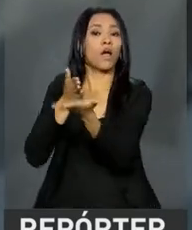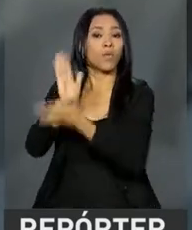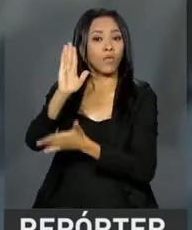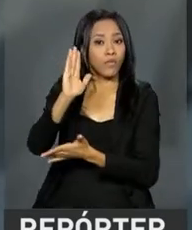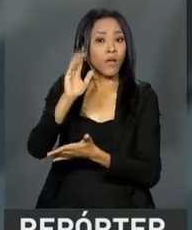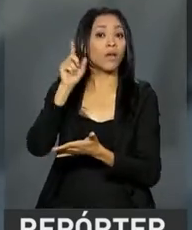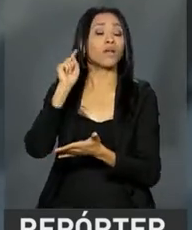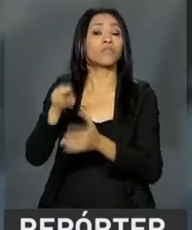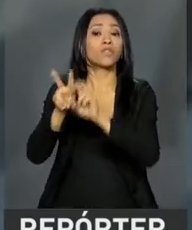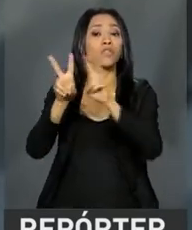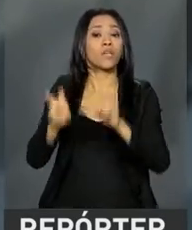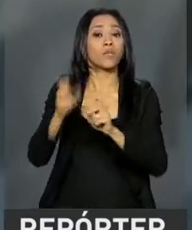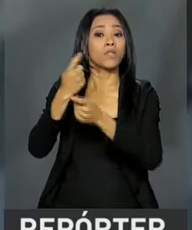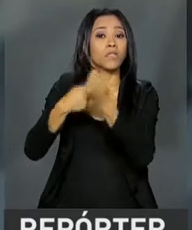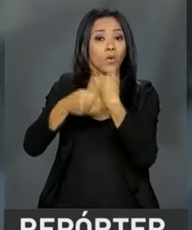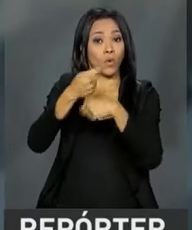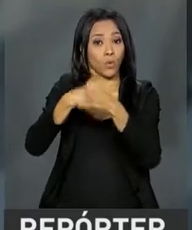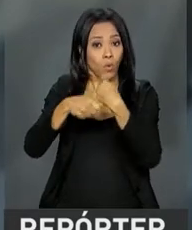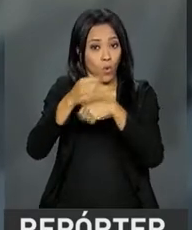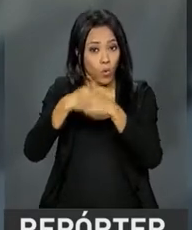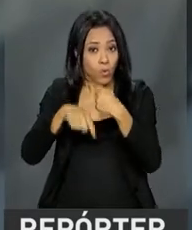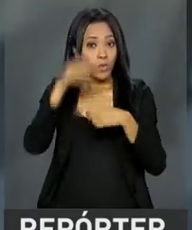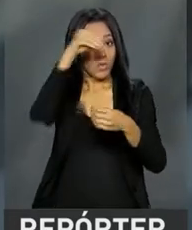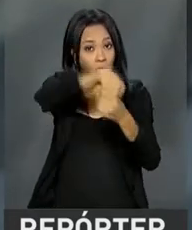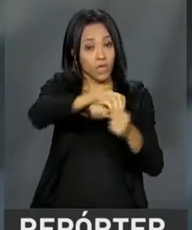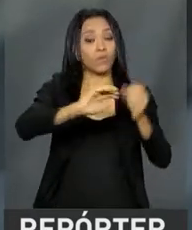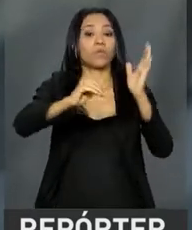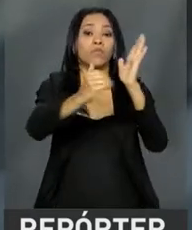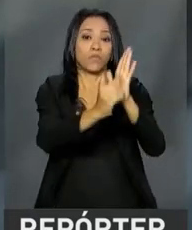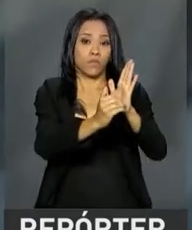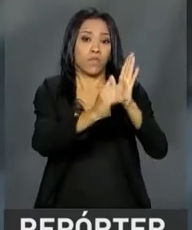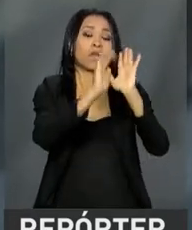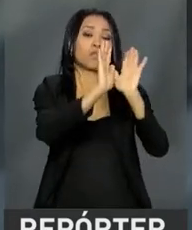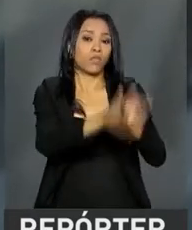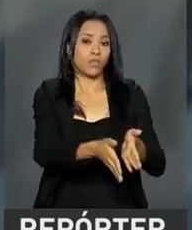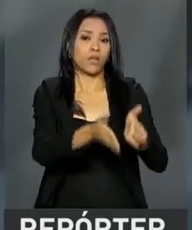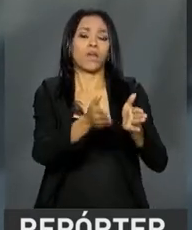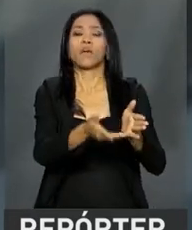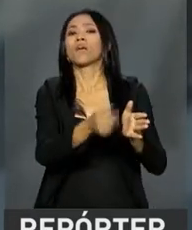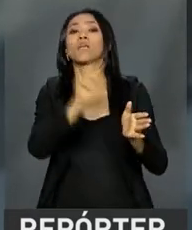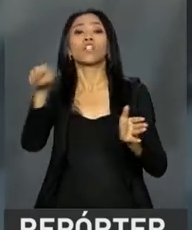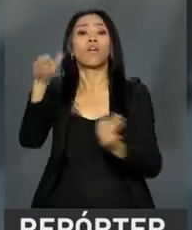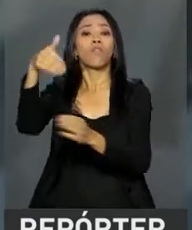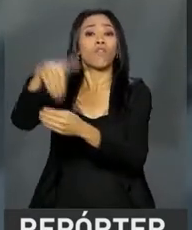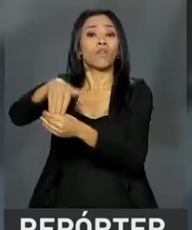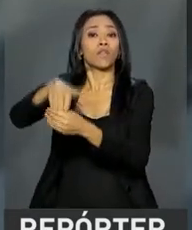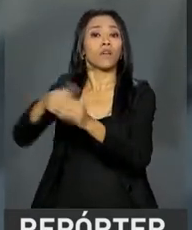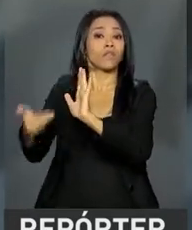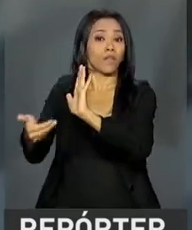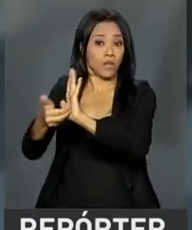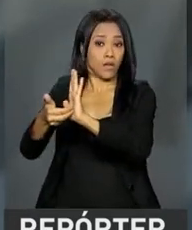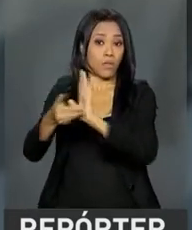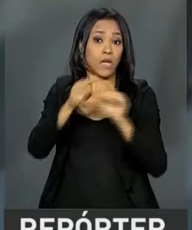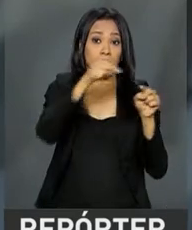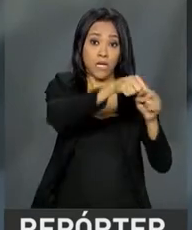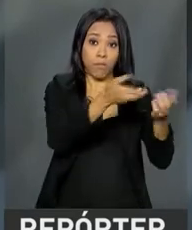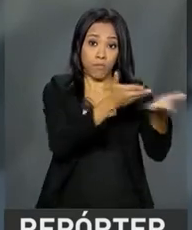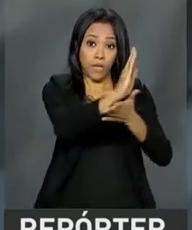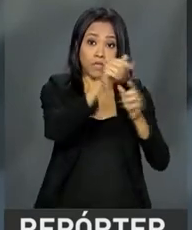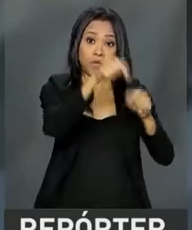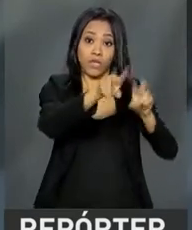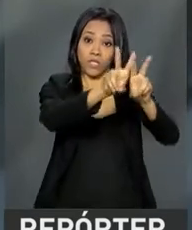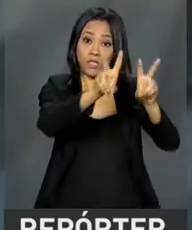econômicos do senado na íntegra conforme havia sido votado na câmara dos deputados e se passar na comissão de assuntos sociais